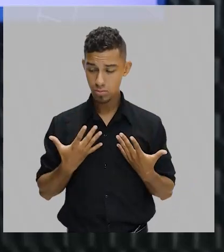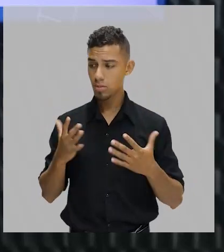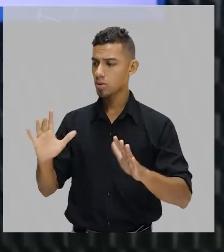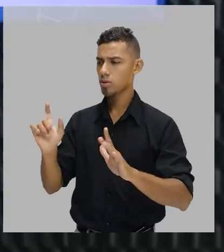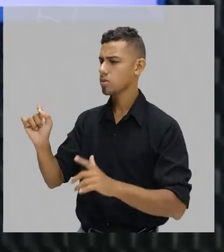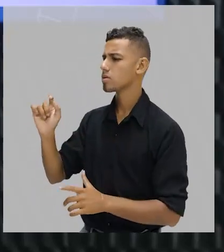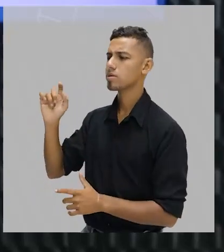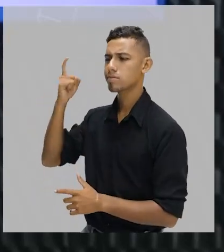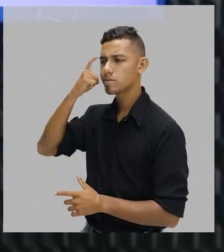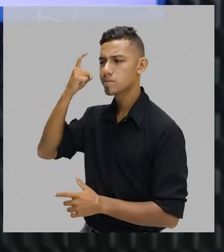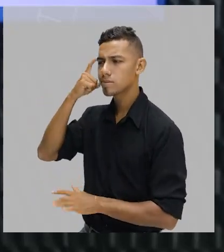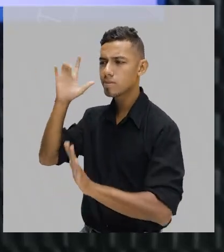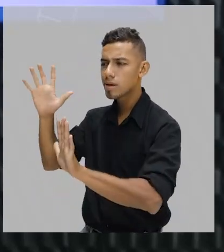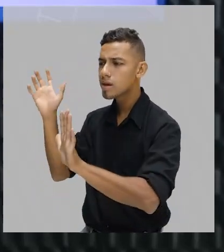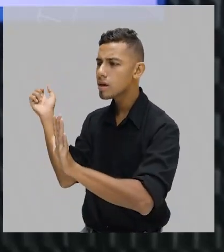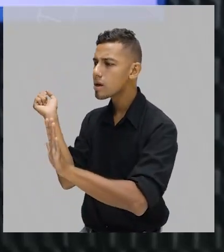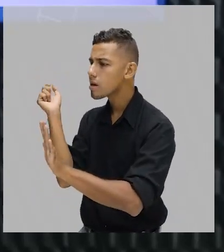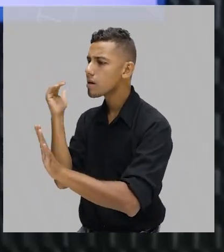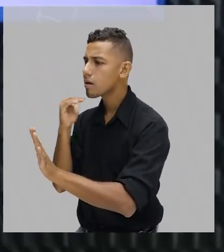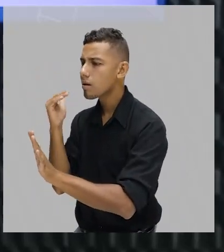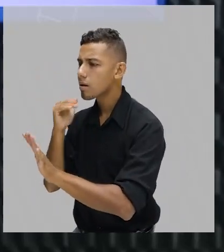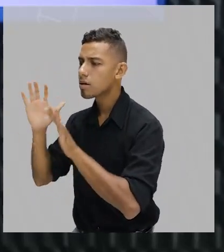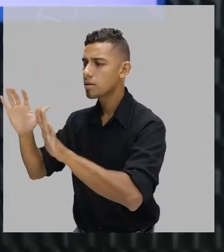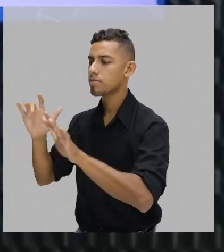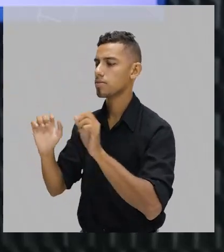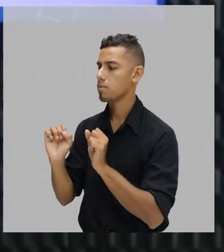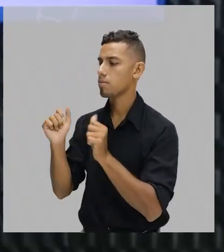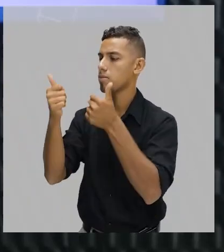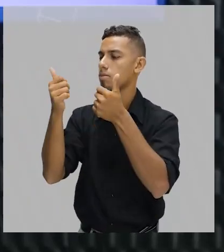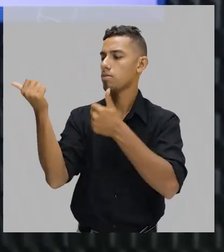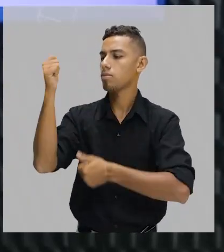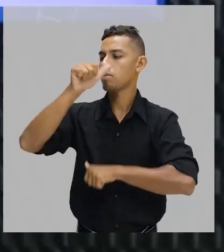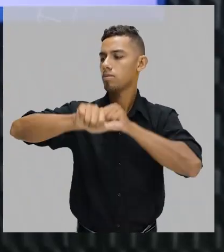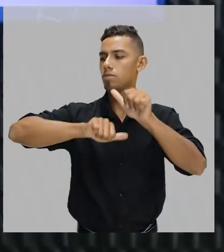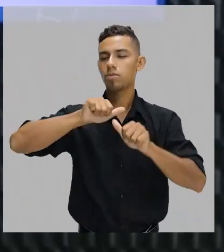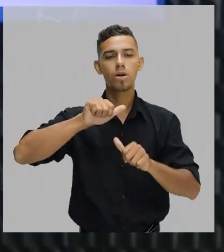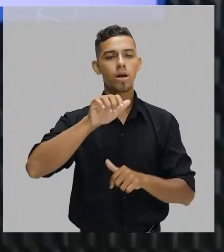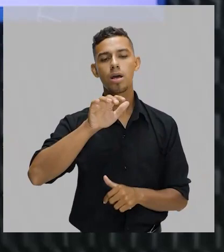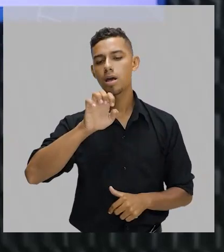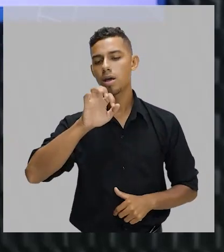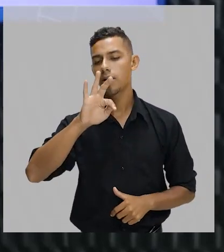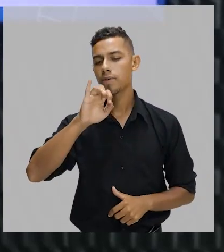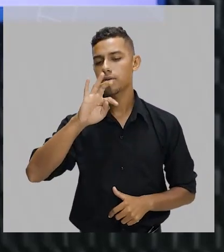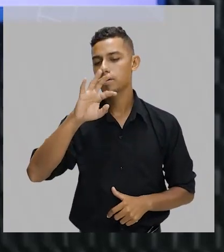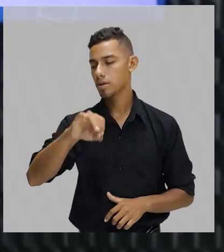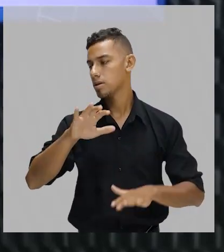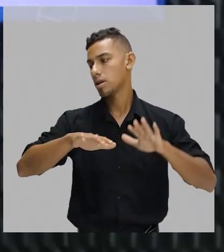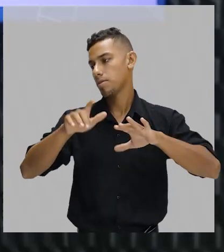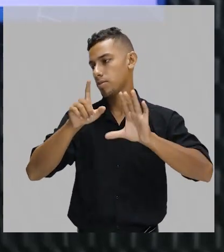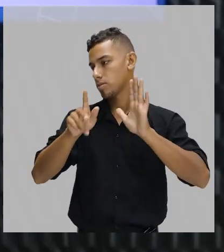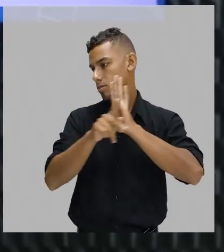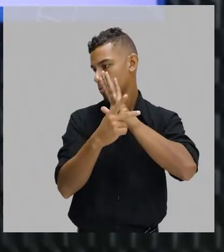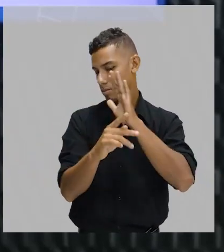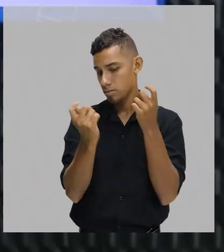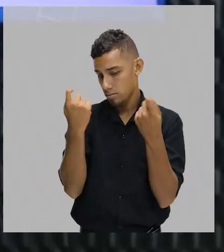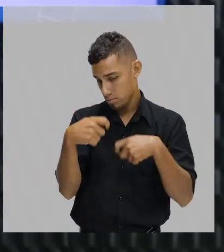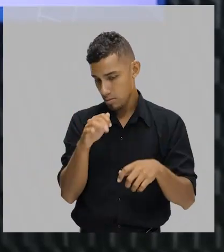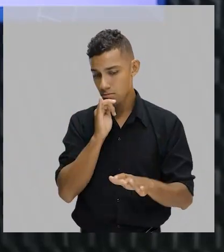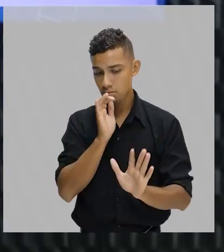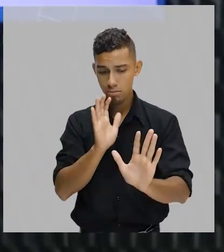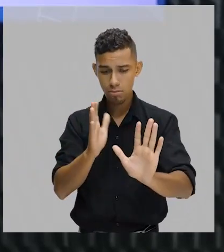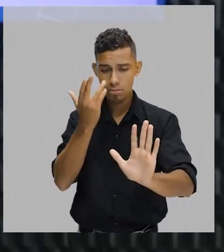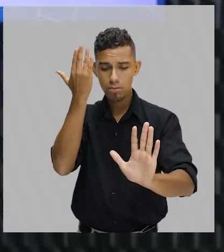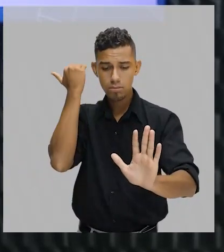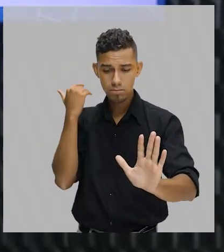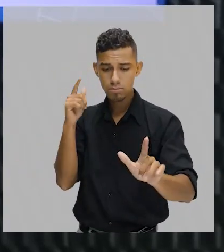você acha que é um defeito pode virar um efeito, depende de cada artista, isso é muito relativo. É uma das bases do desenho desde muito